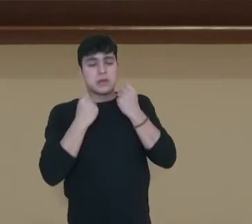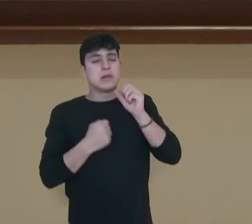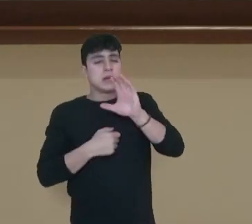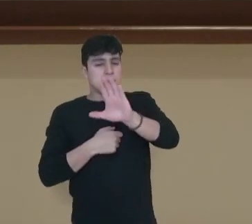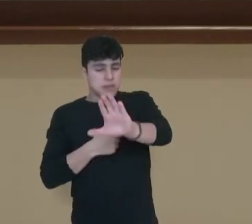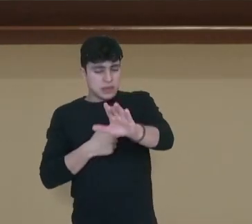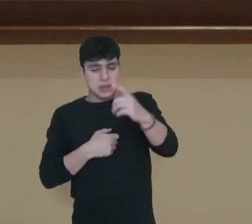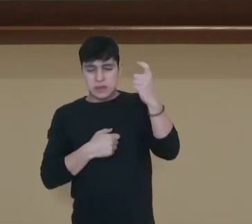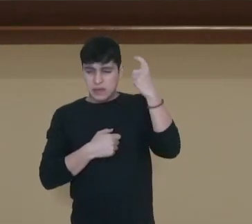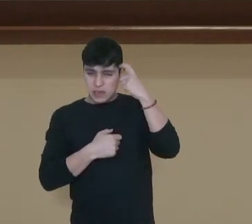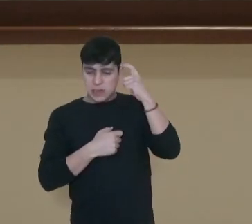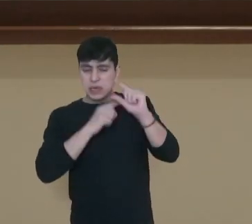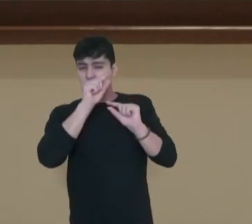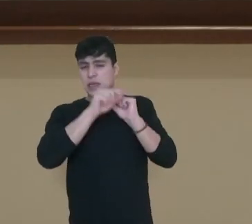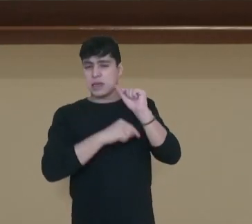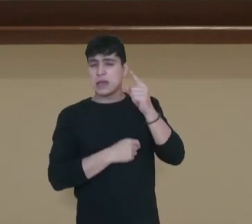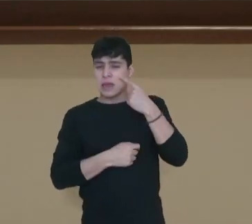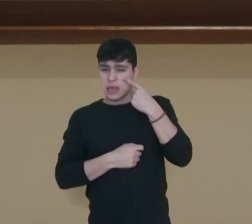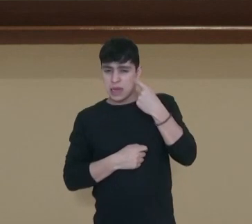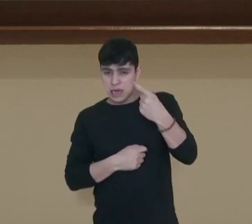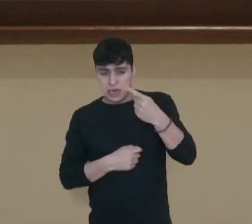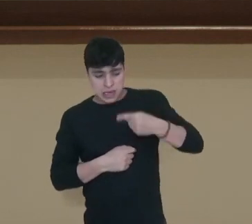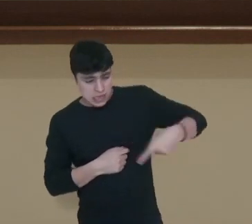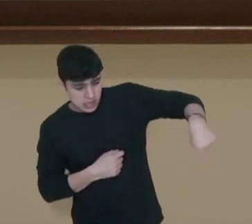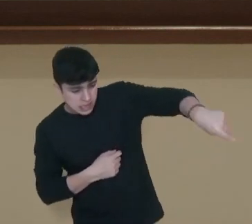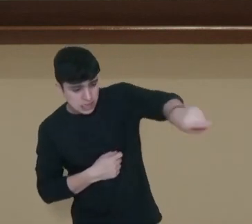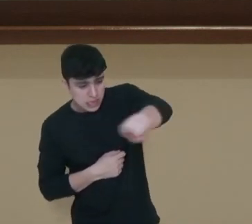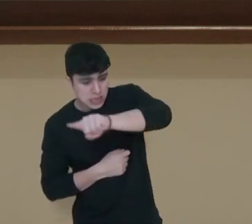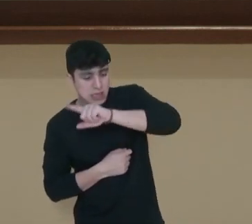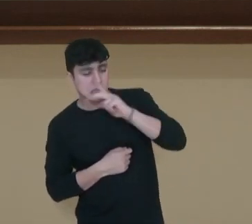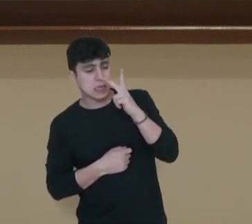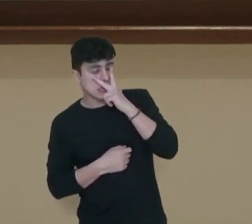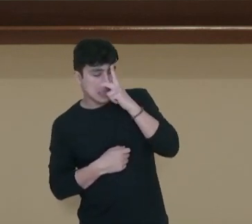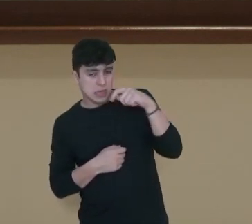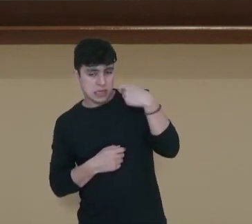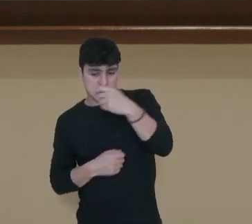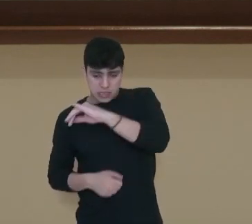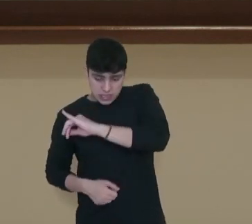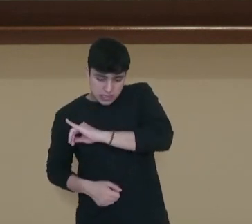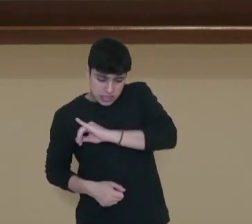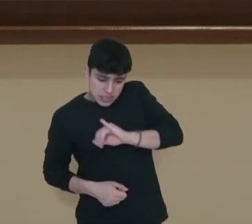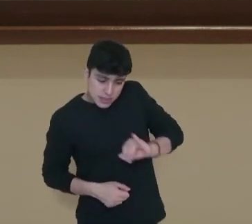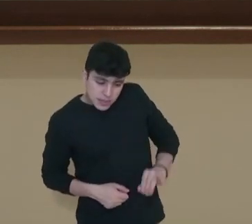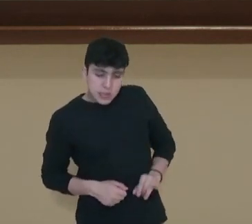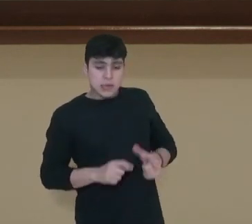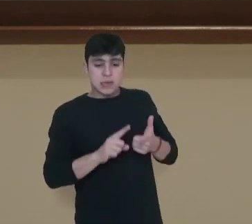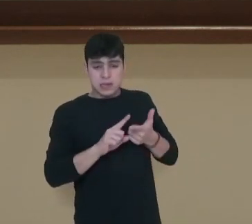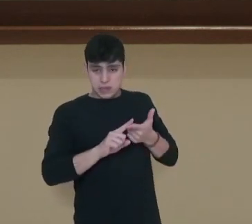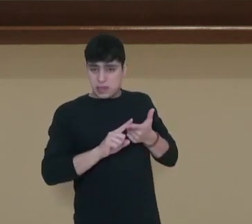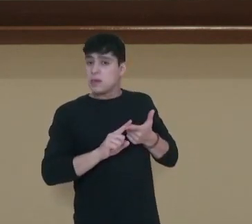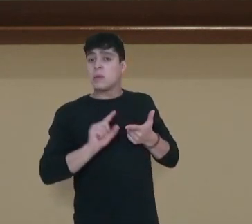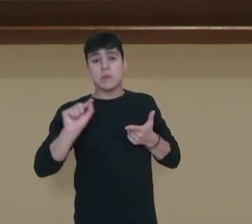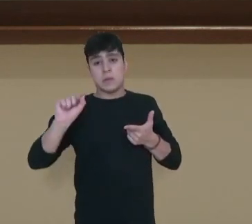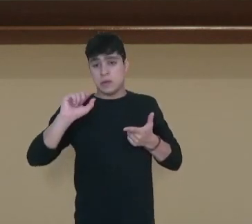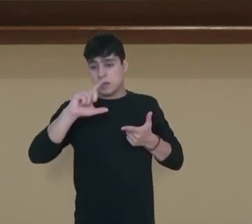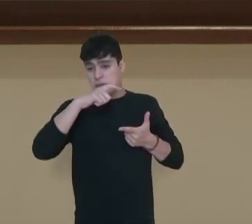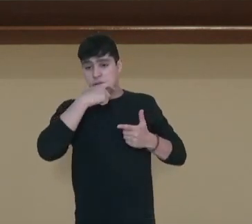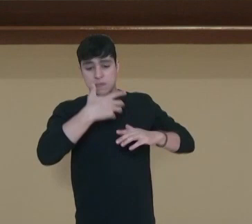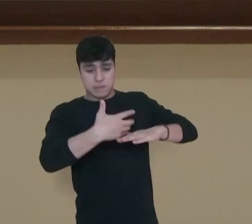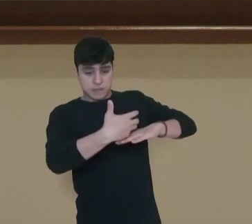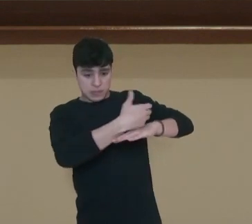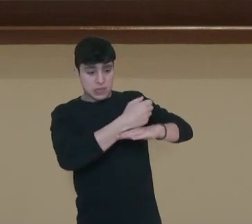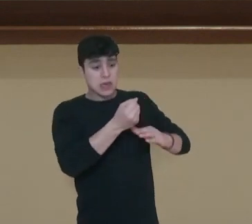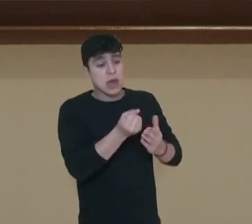coisa interessante, que mesmo dentro desse imperialismo, dentro dessa colonização inglesa ali, alguns